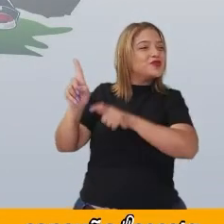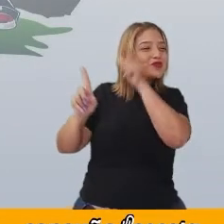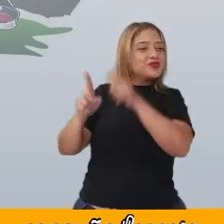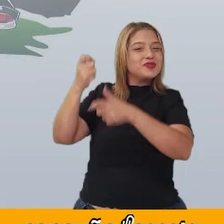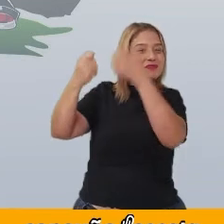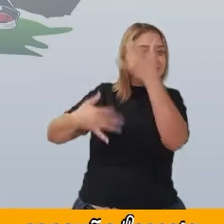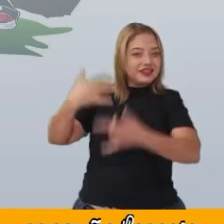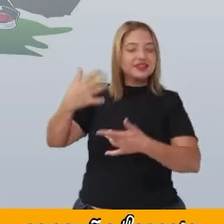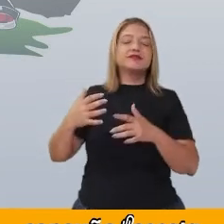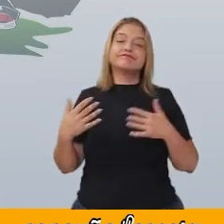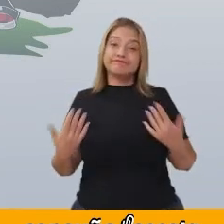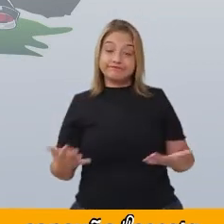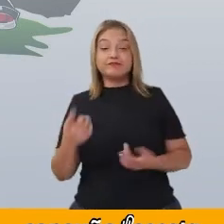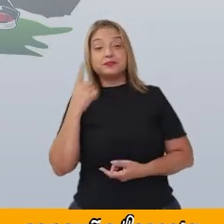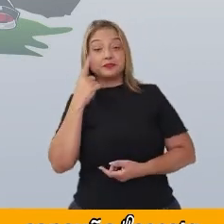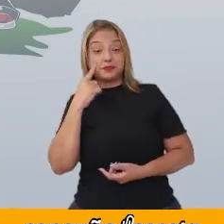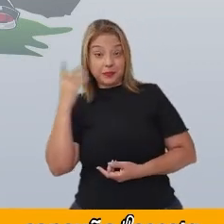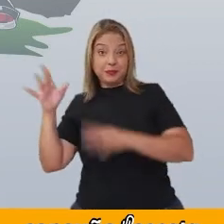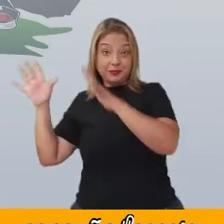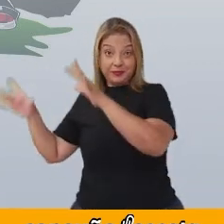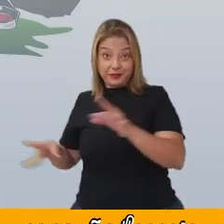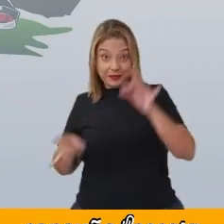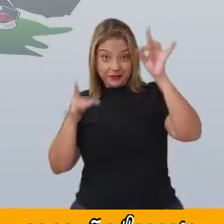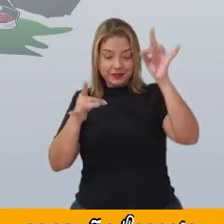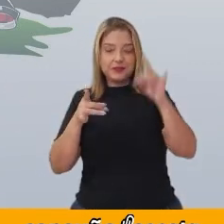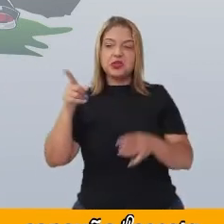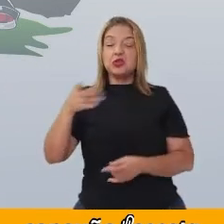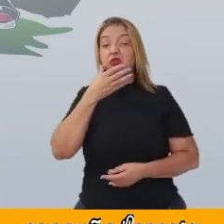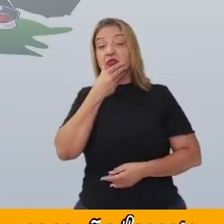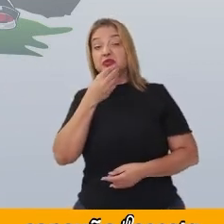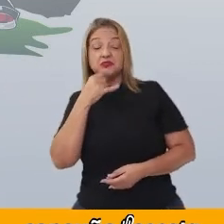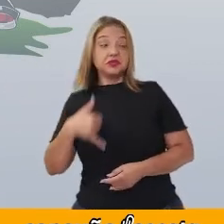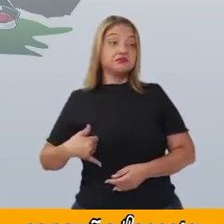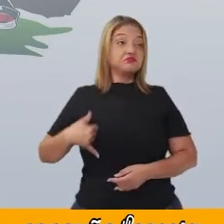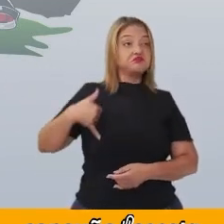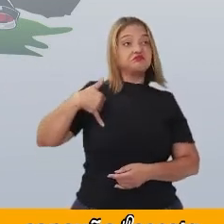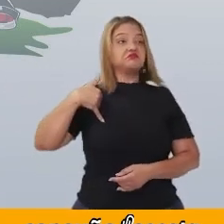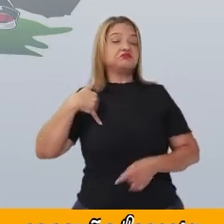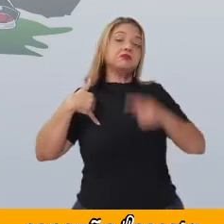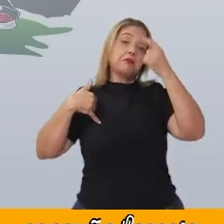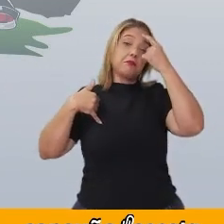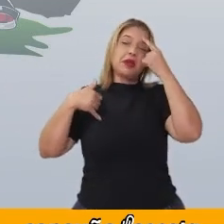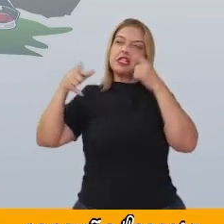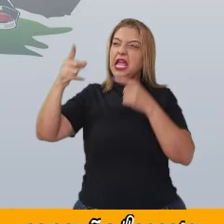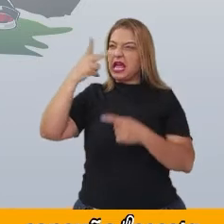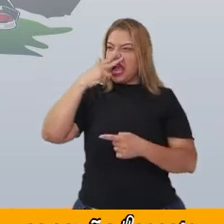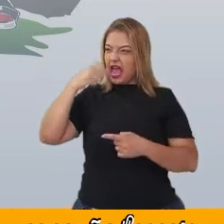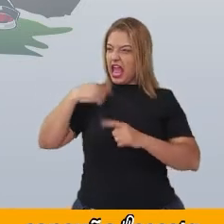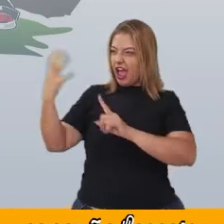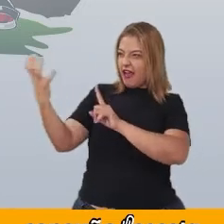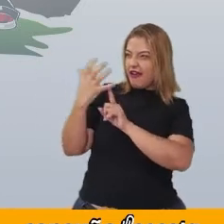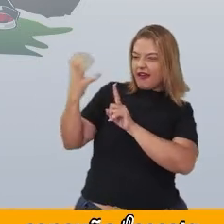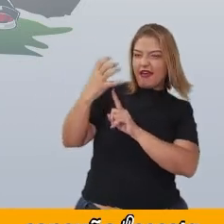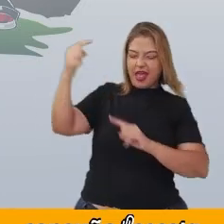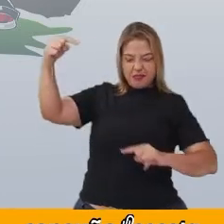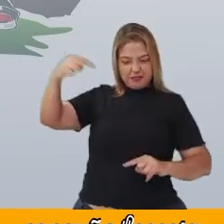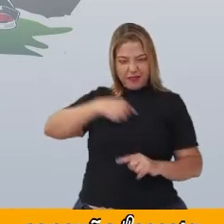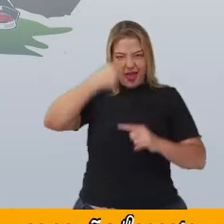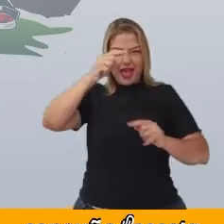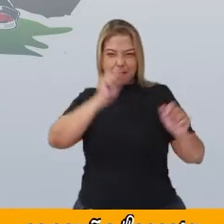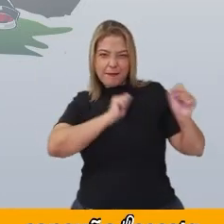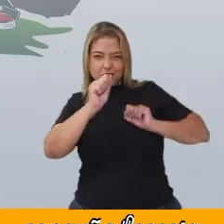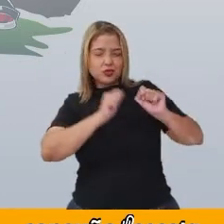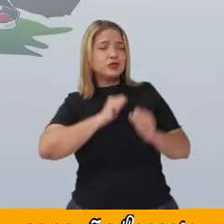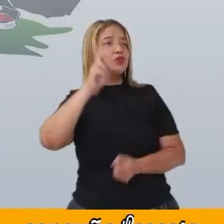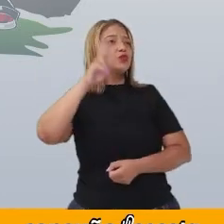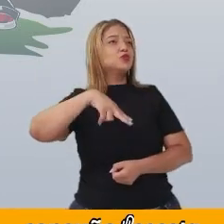a todos dizia que seu coração jamais seria ferido pelas flechas de Eros, filho de Afrodite, pois não se